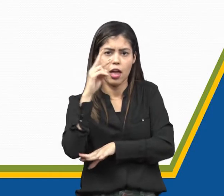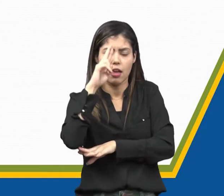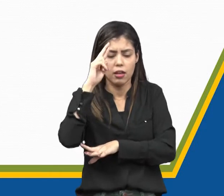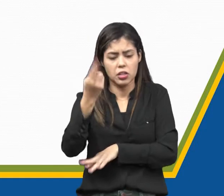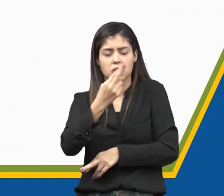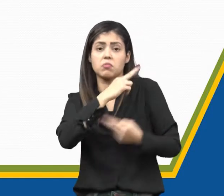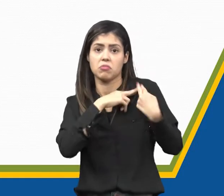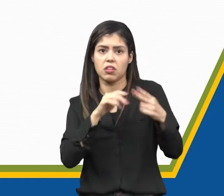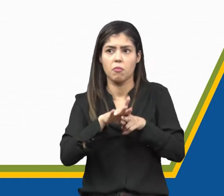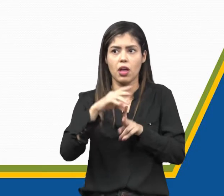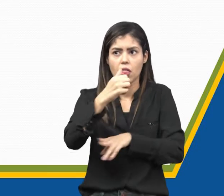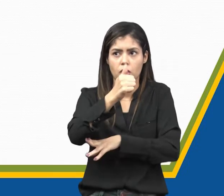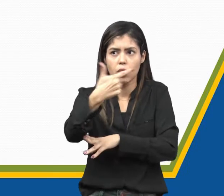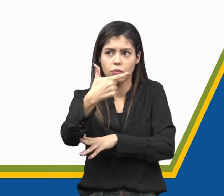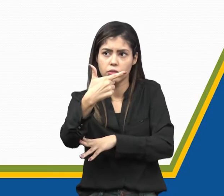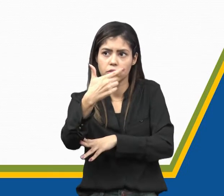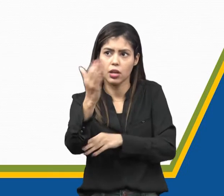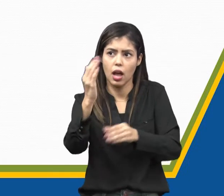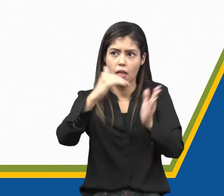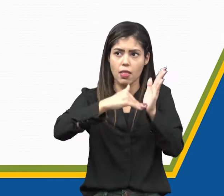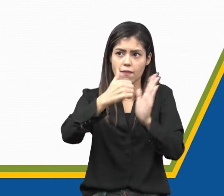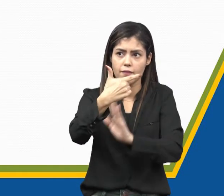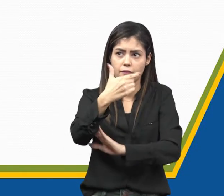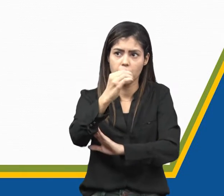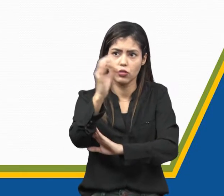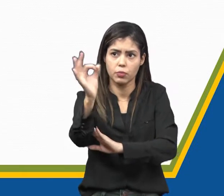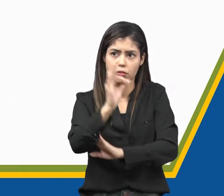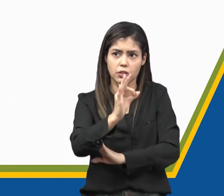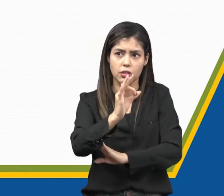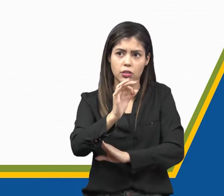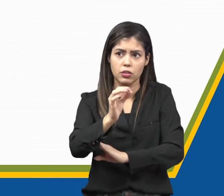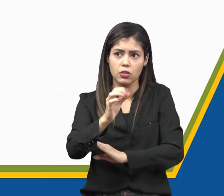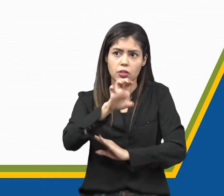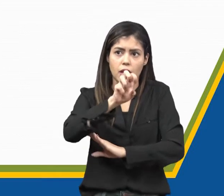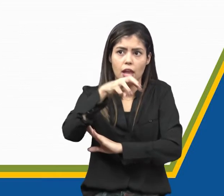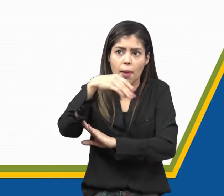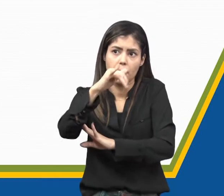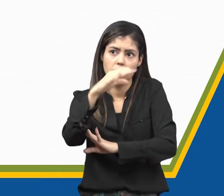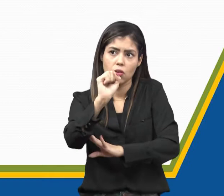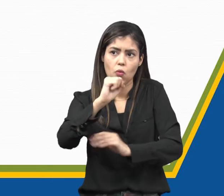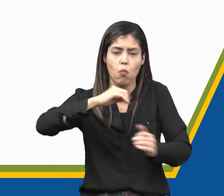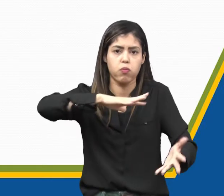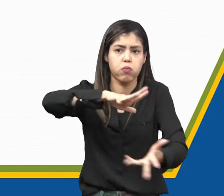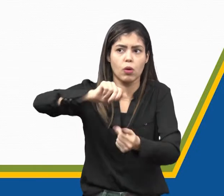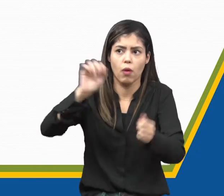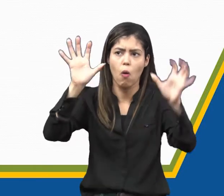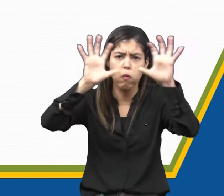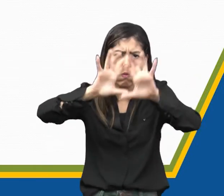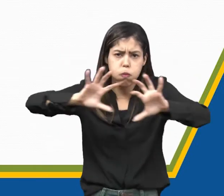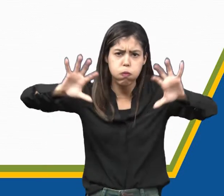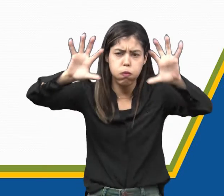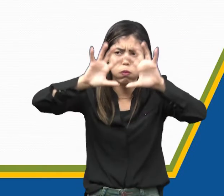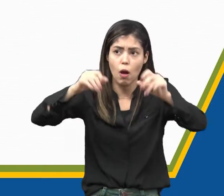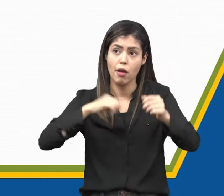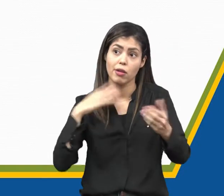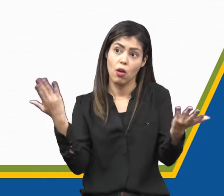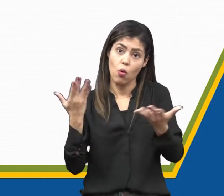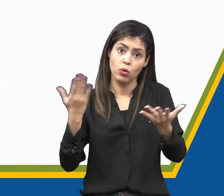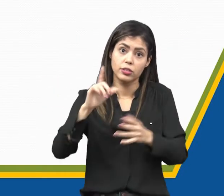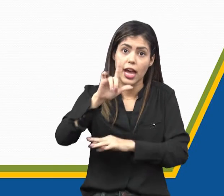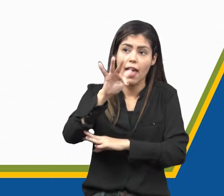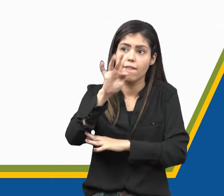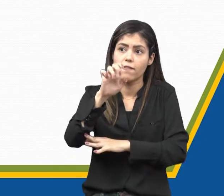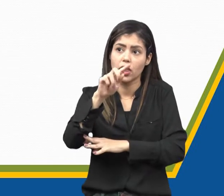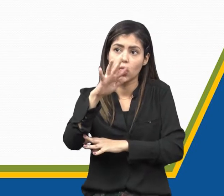por cerca de 12 a 20% das emissões globais dos gases de efeito, que no caso é o efeito estufa, que hoje acontece